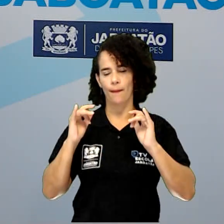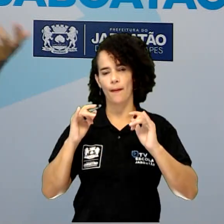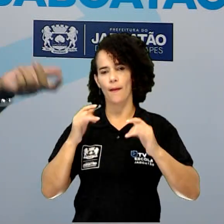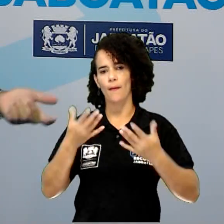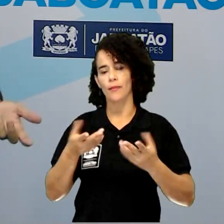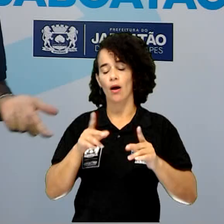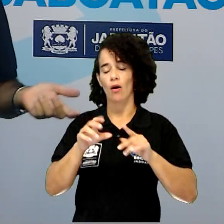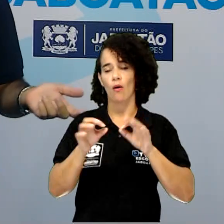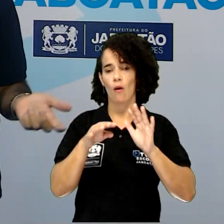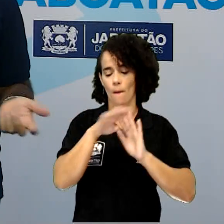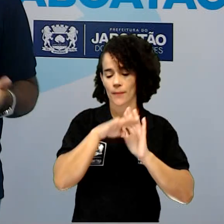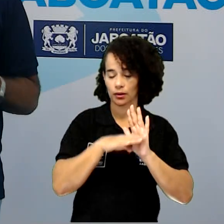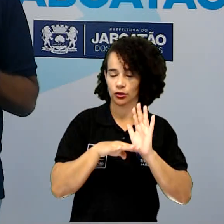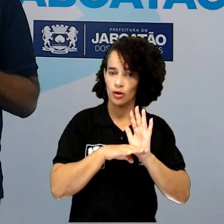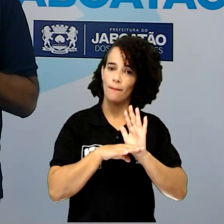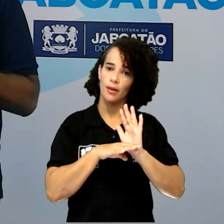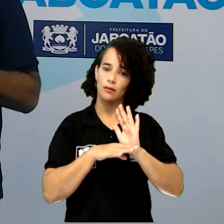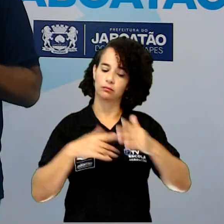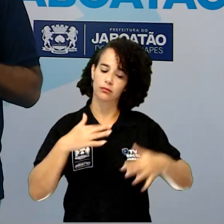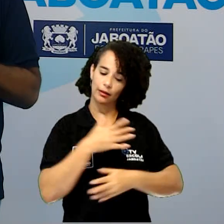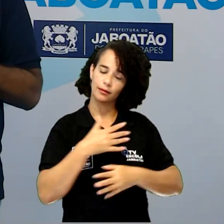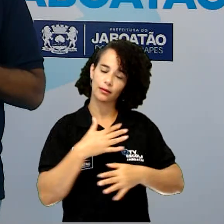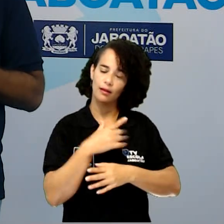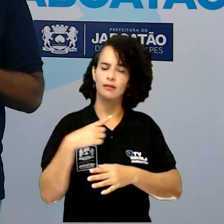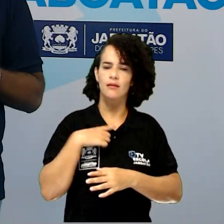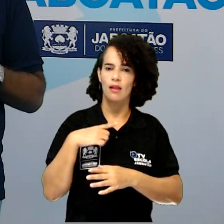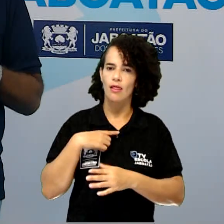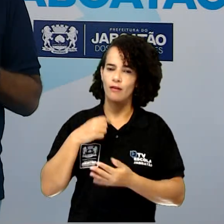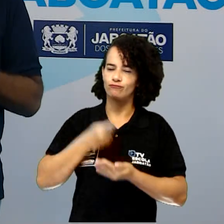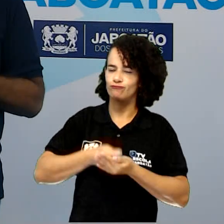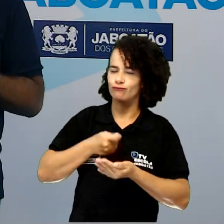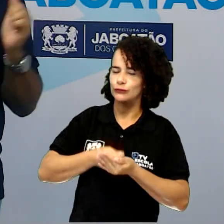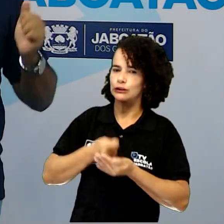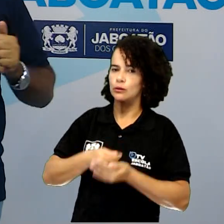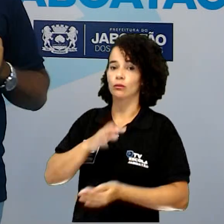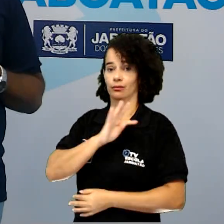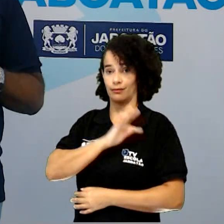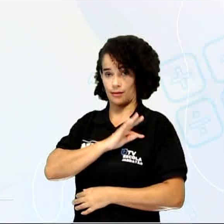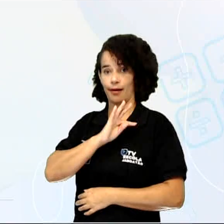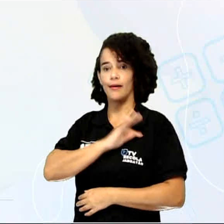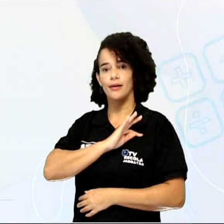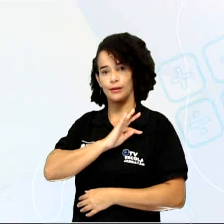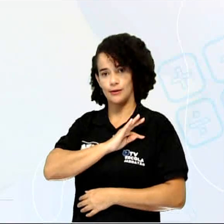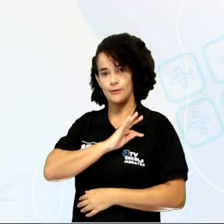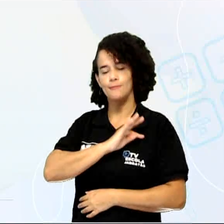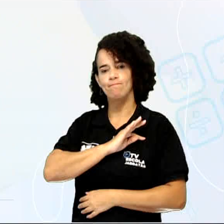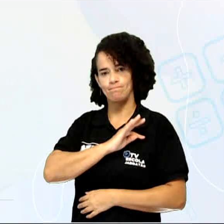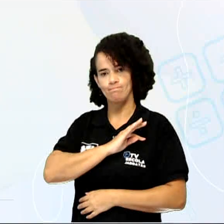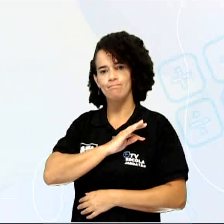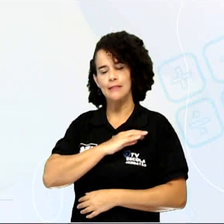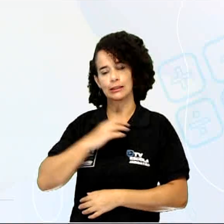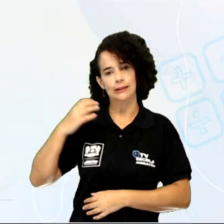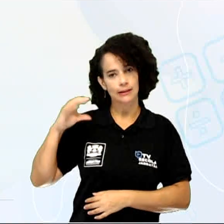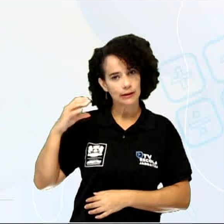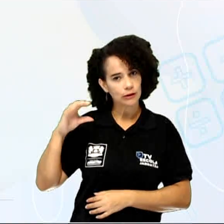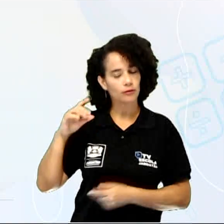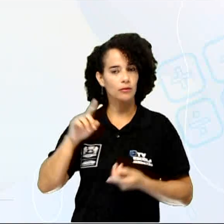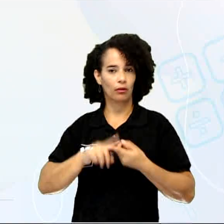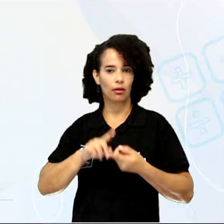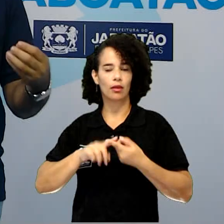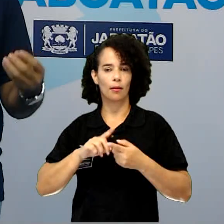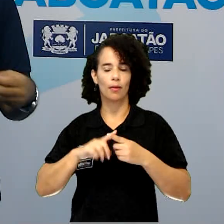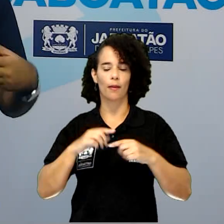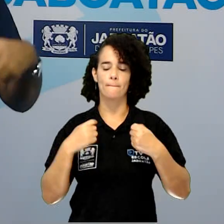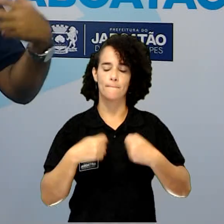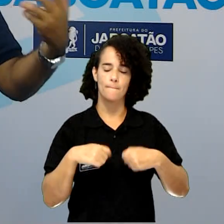no planejamento urbano, e elas têm um rigor técnico, elas têm um rigor científico, porque elas têm que